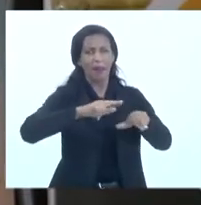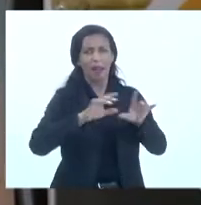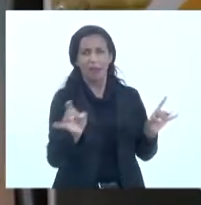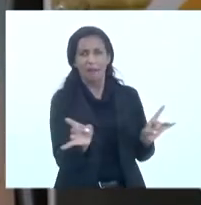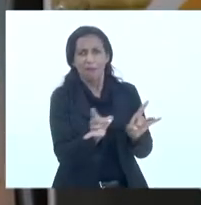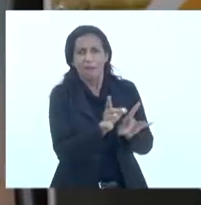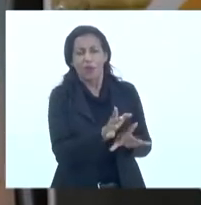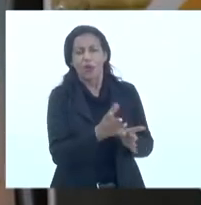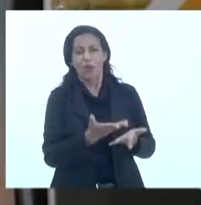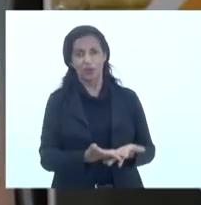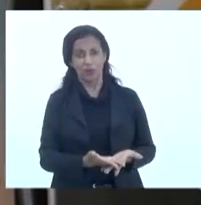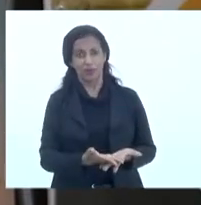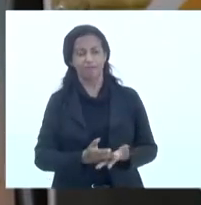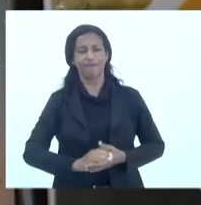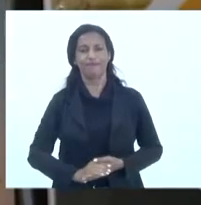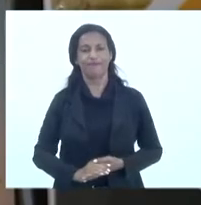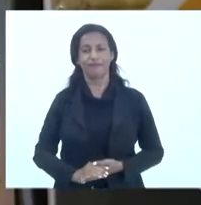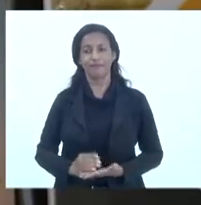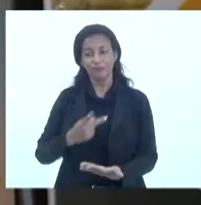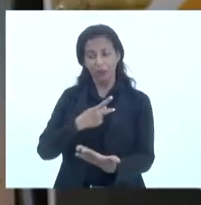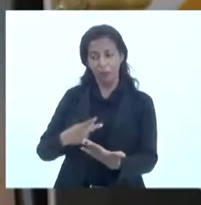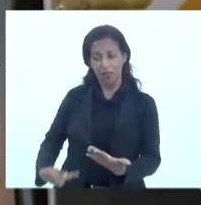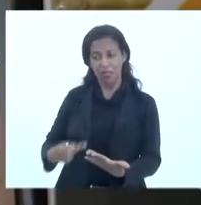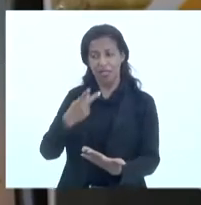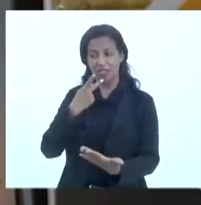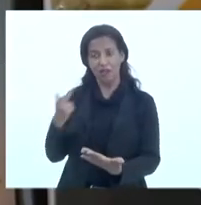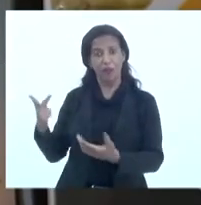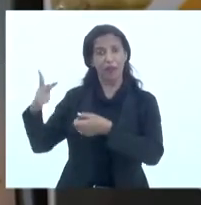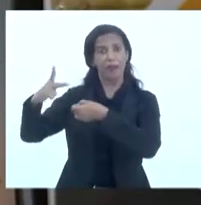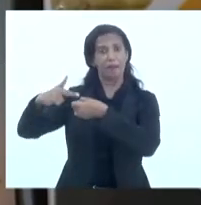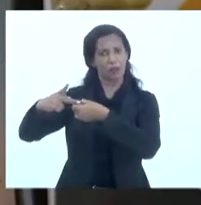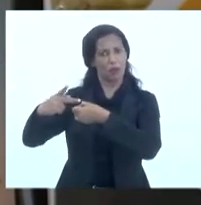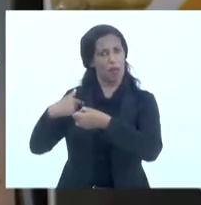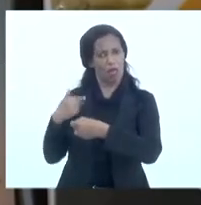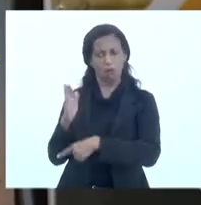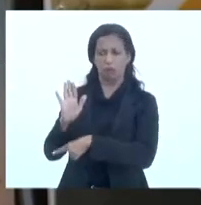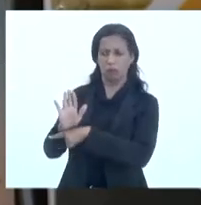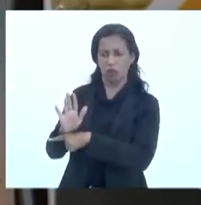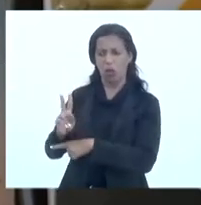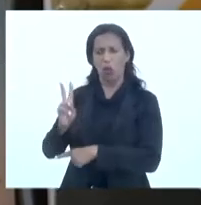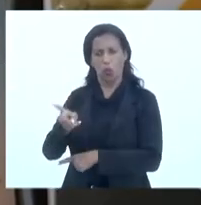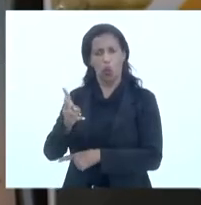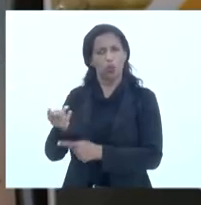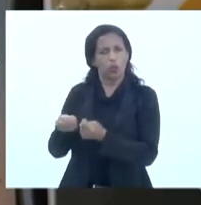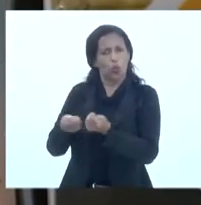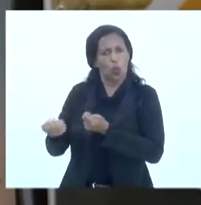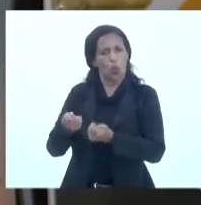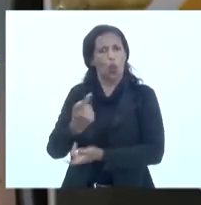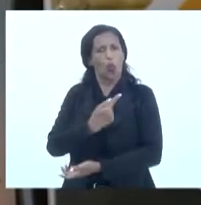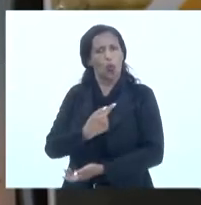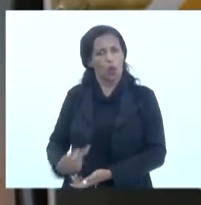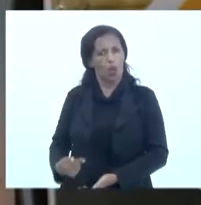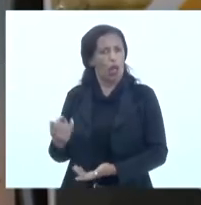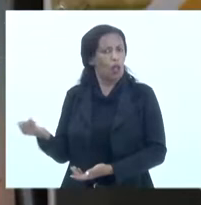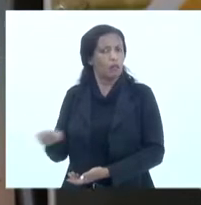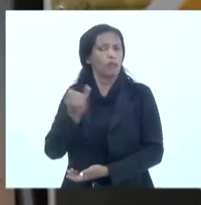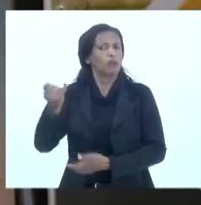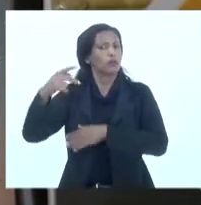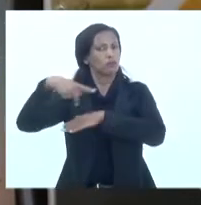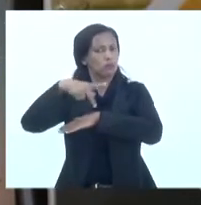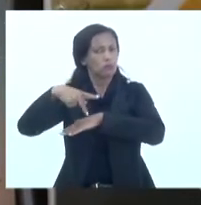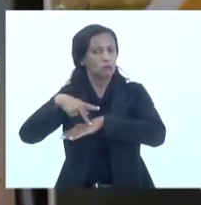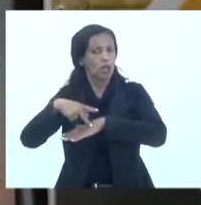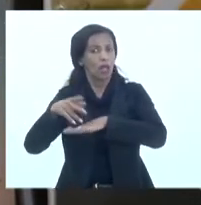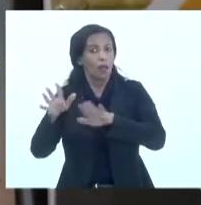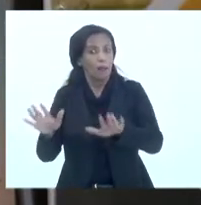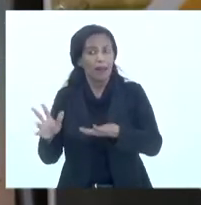presidente André estava falando da Petrobras. Eu defendo a Petrobras, defendo que ela continue sob controle governamental, ela é fundamental para o país.